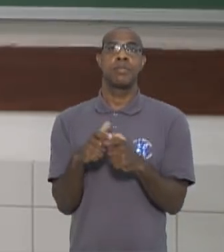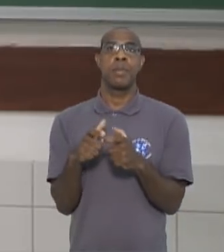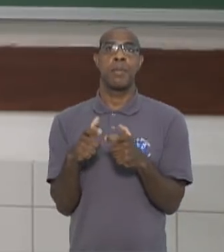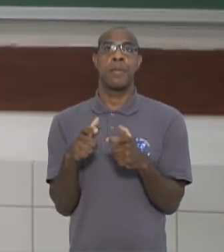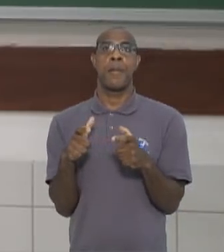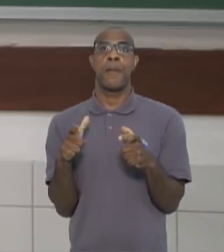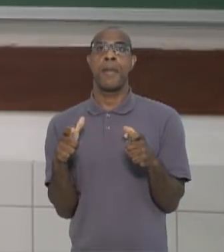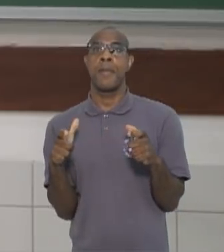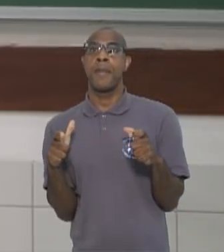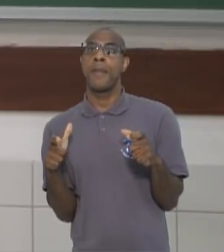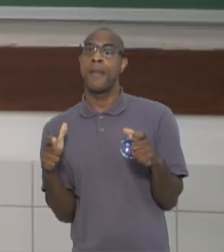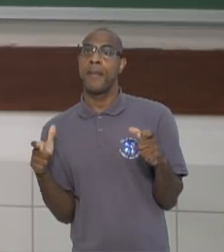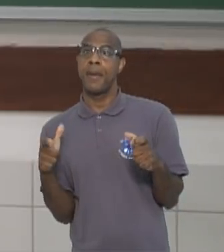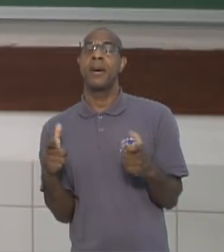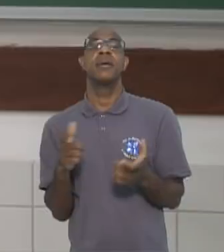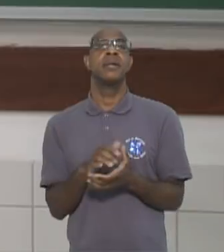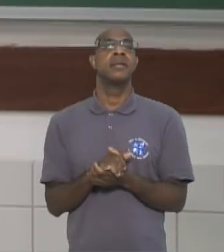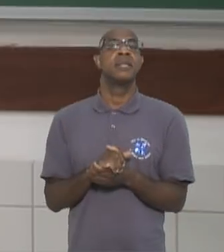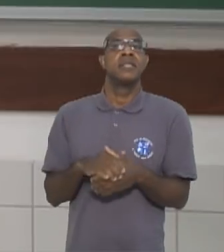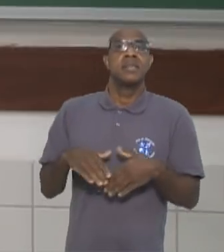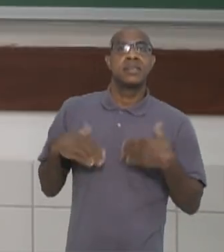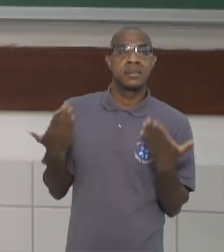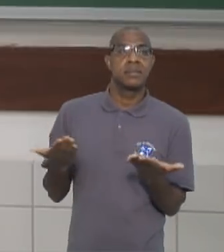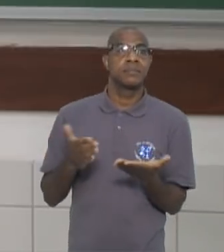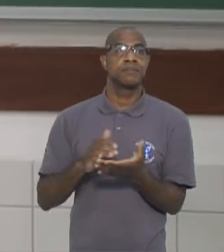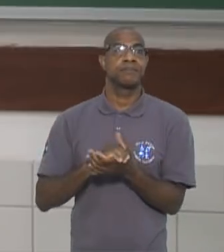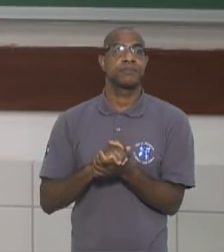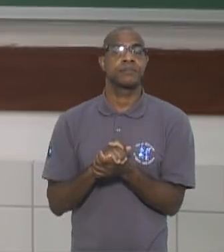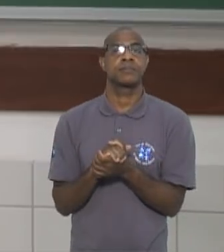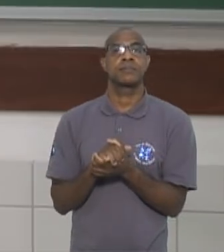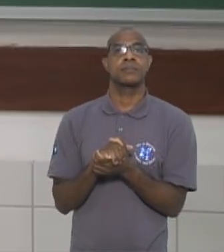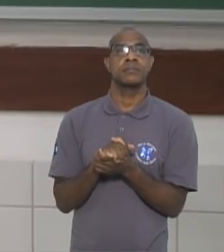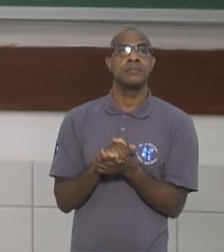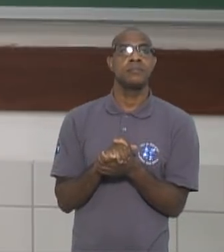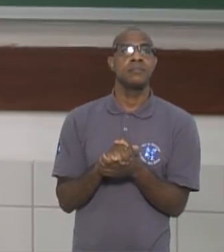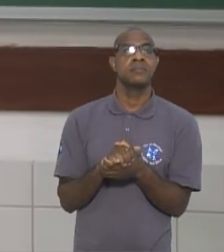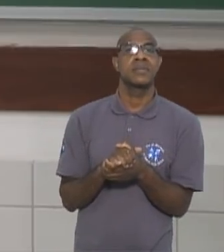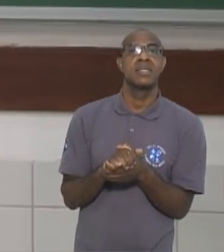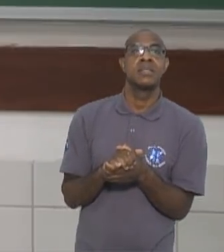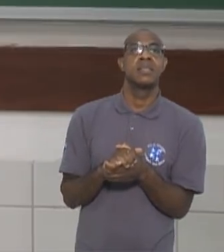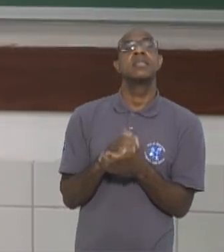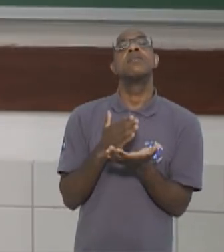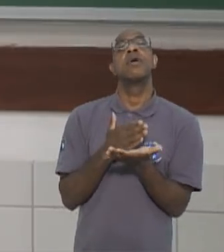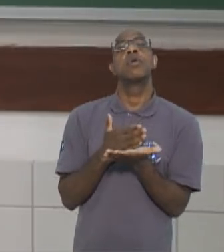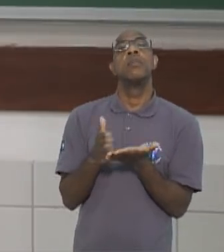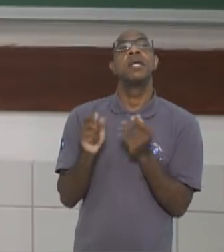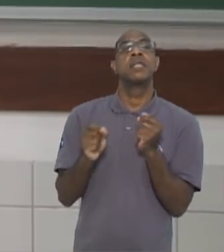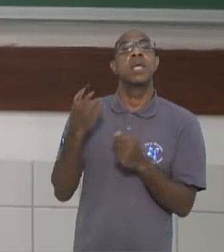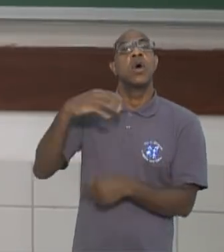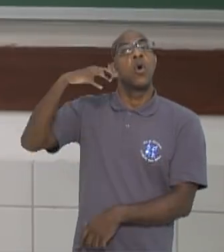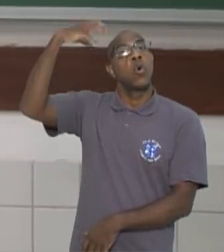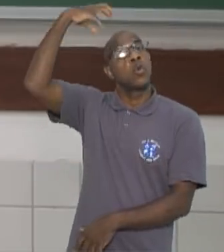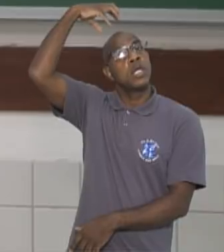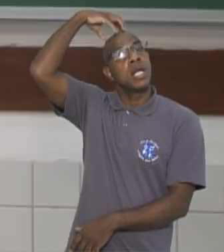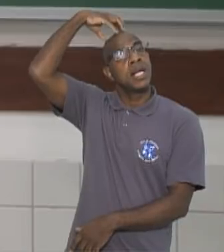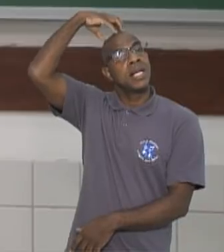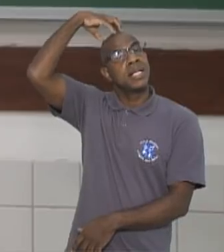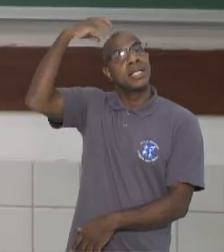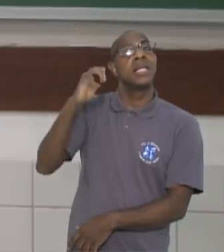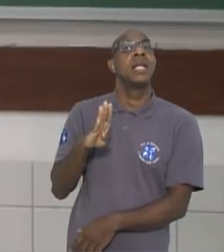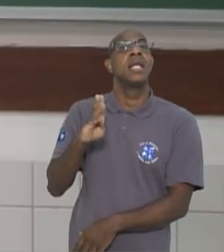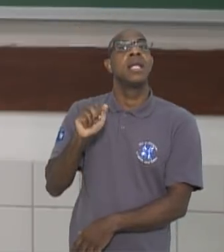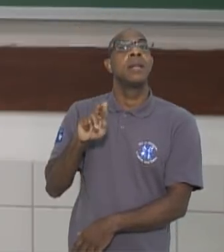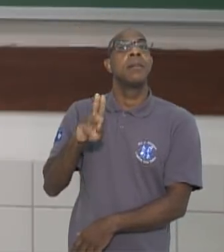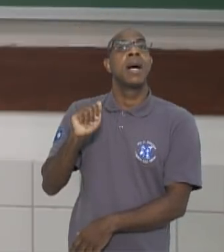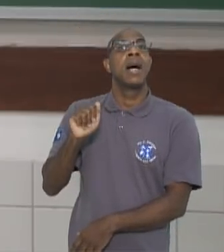fontes oficiais, fontes de bispos, cardeais, membros da igreja, papas. Né. Os reis bárbaros não tinham uma